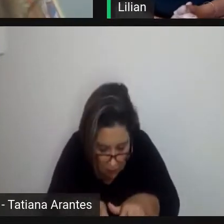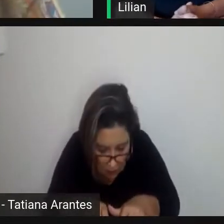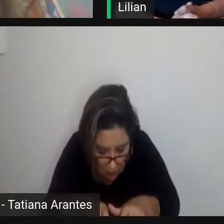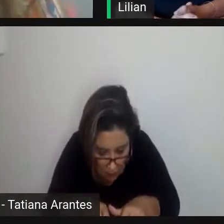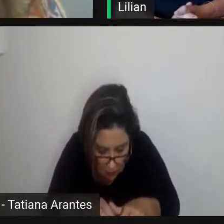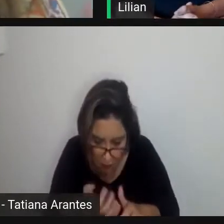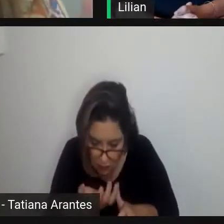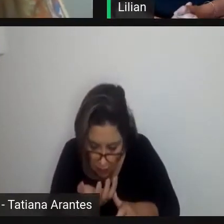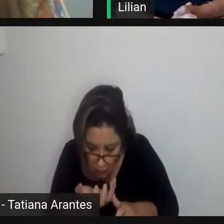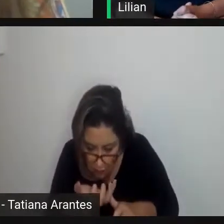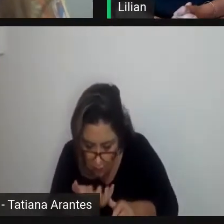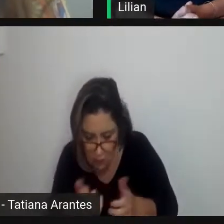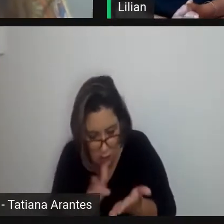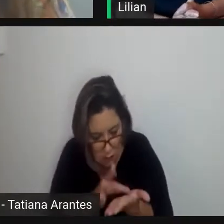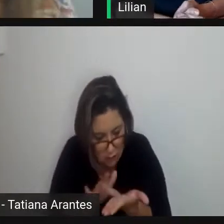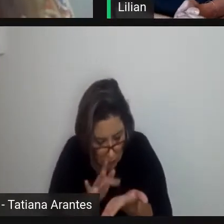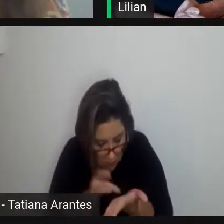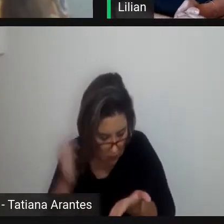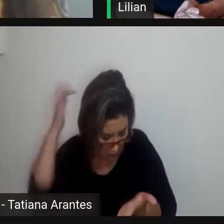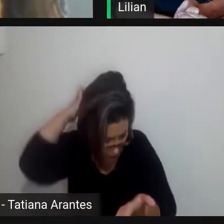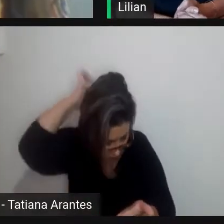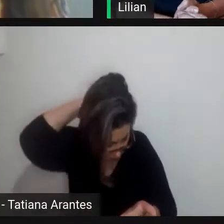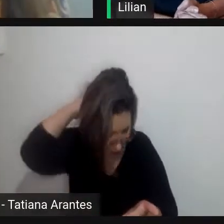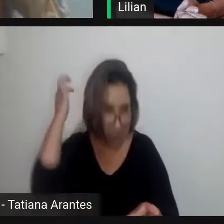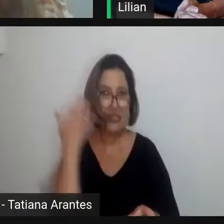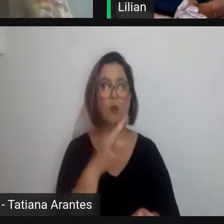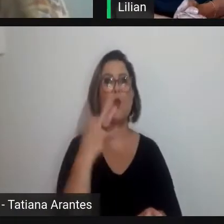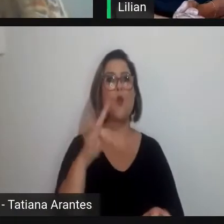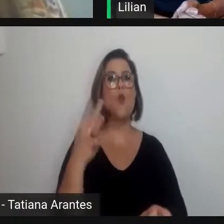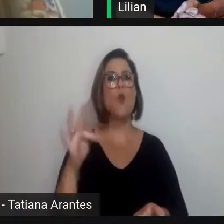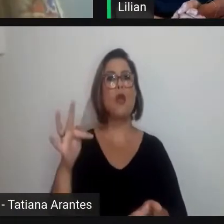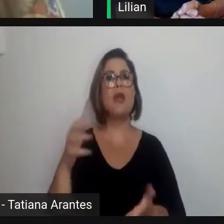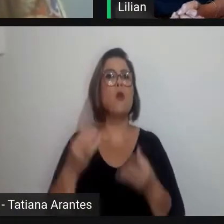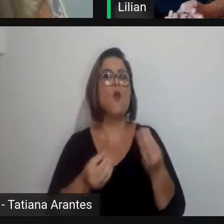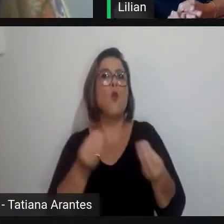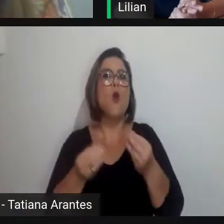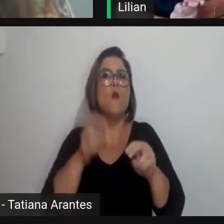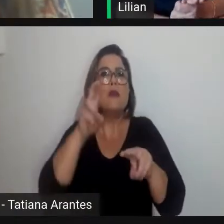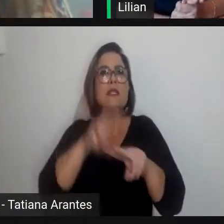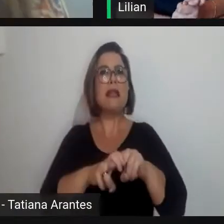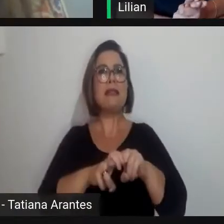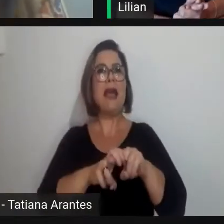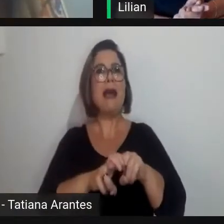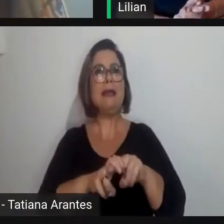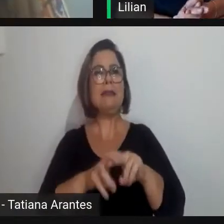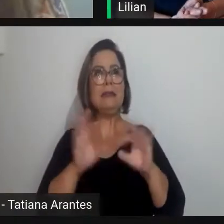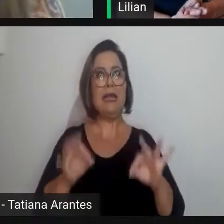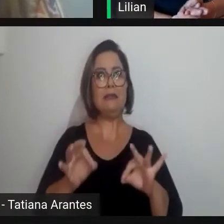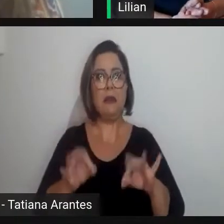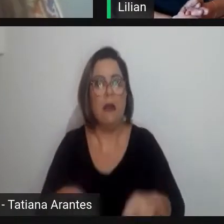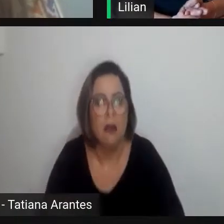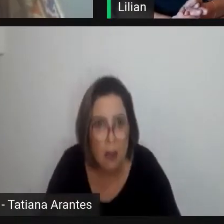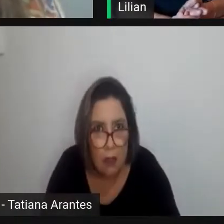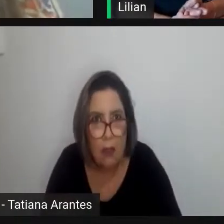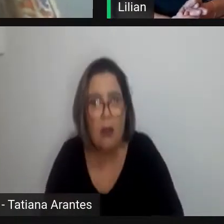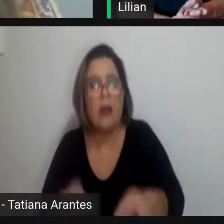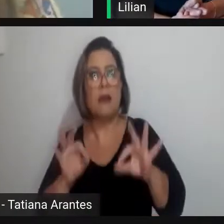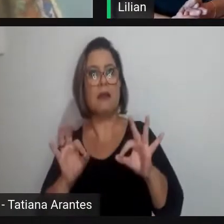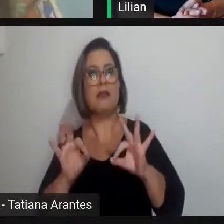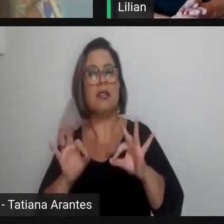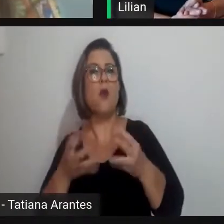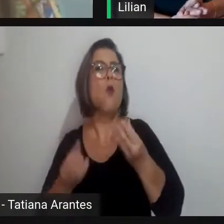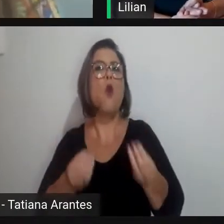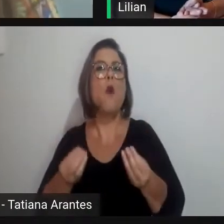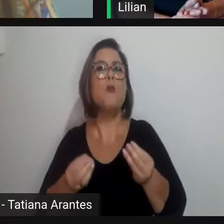dar uma orientação para a gente sobre essa questão do ficar sentado, como sentar corretamente, o que pode ser feito para aliviar